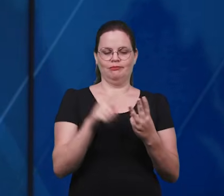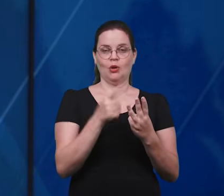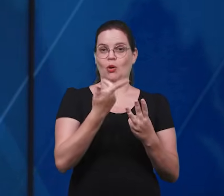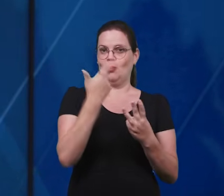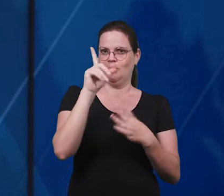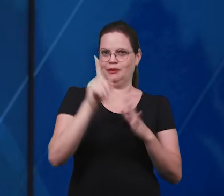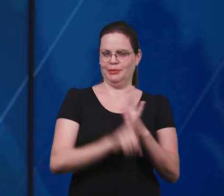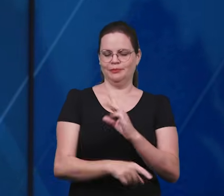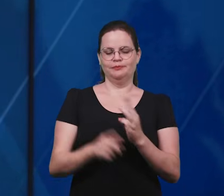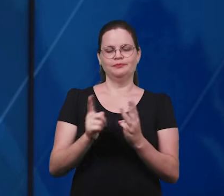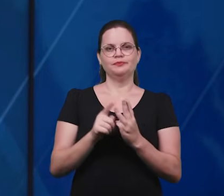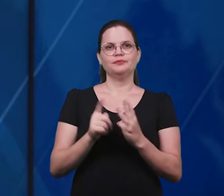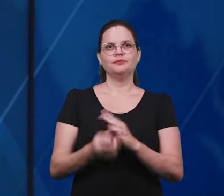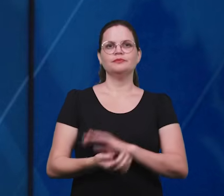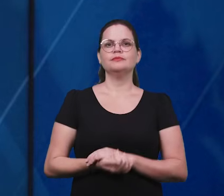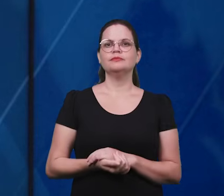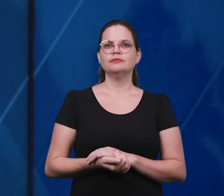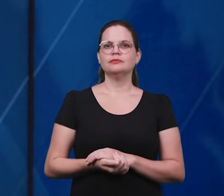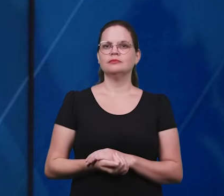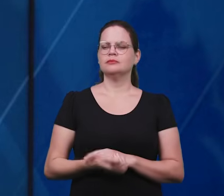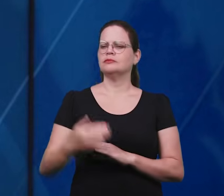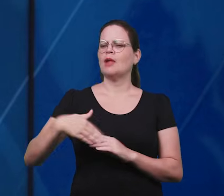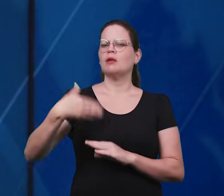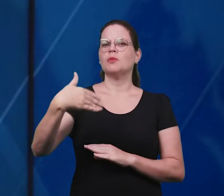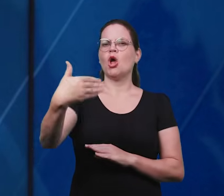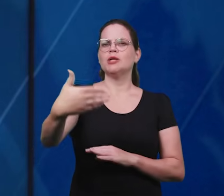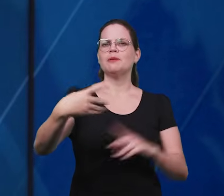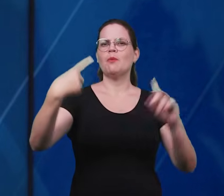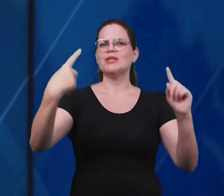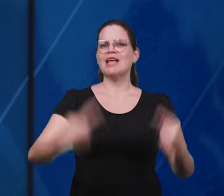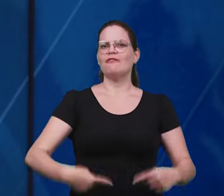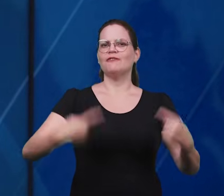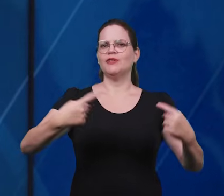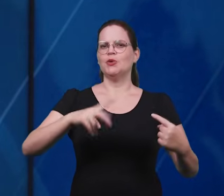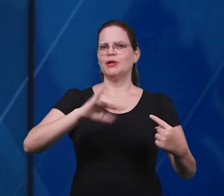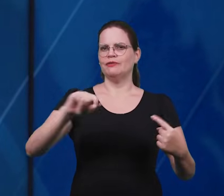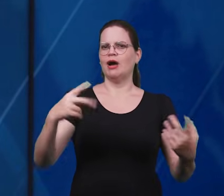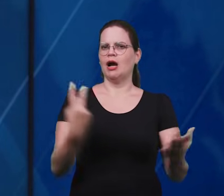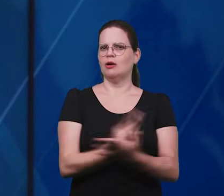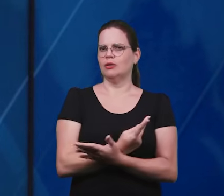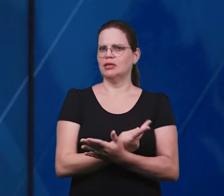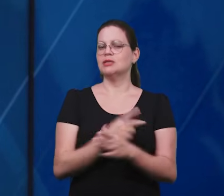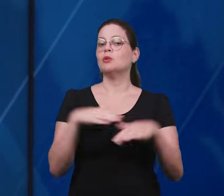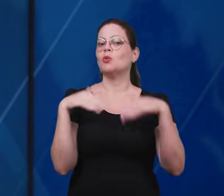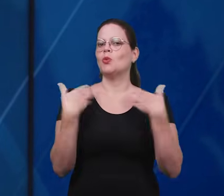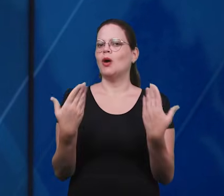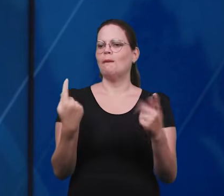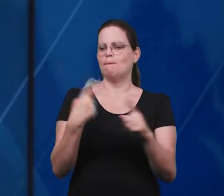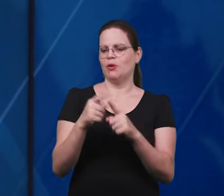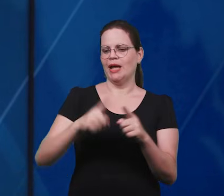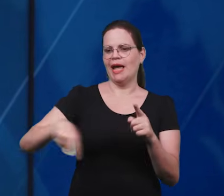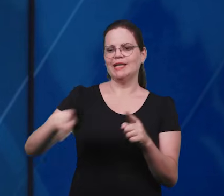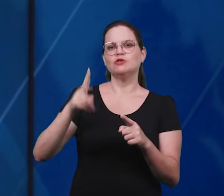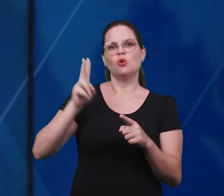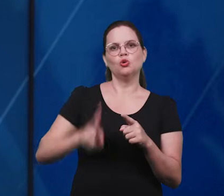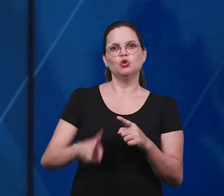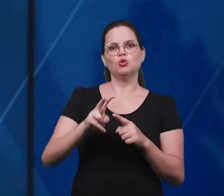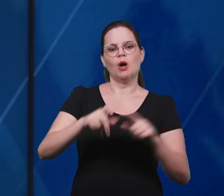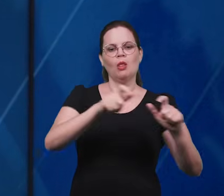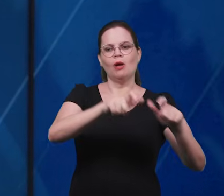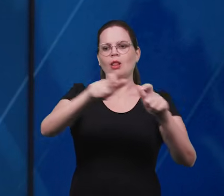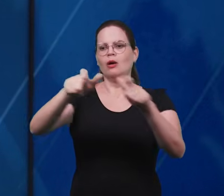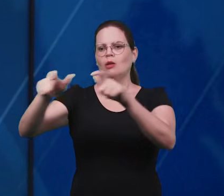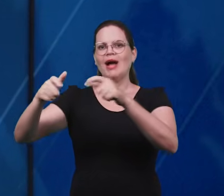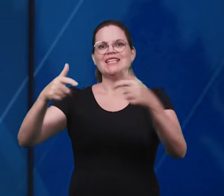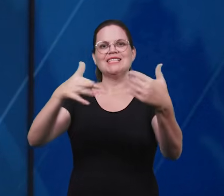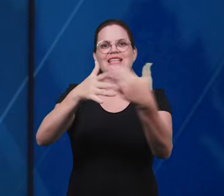pergunta. Quais seriam os próximos desafios a enfrentar na continuidade da conquista da terra de